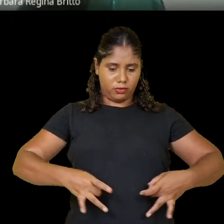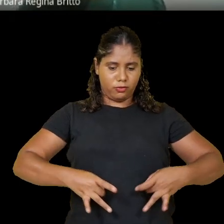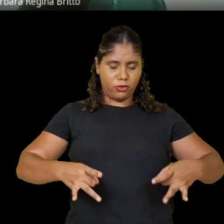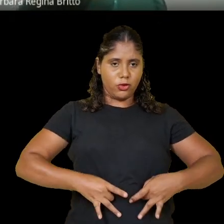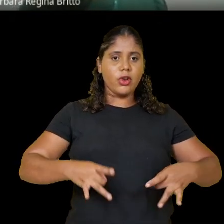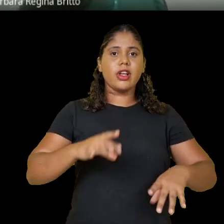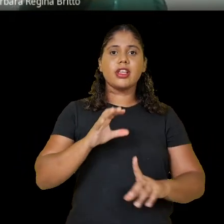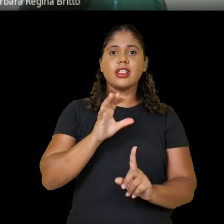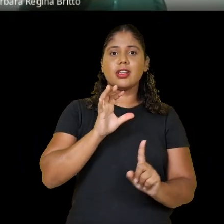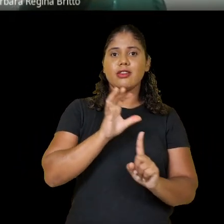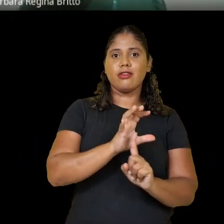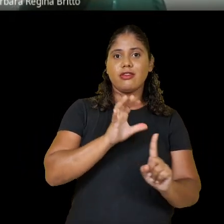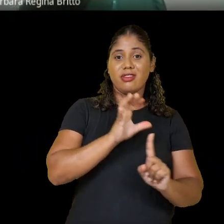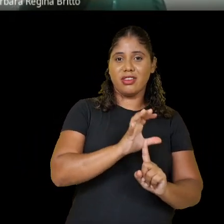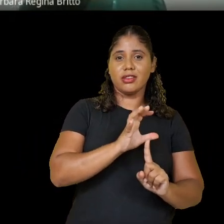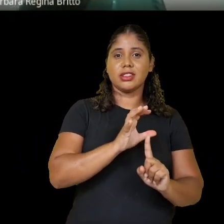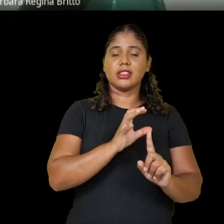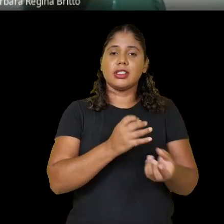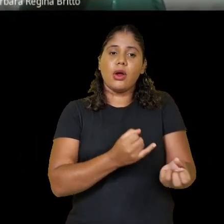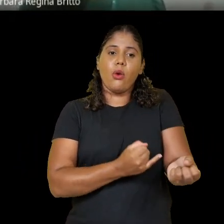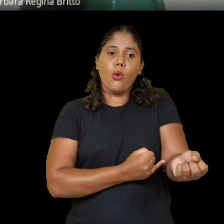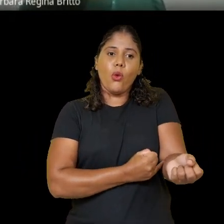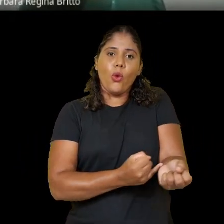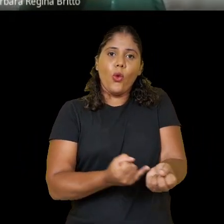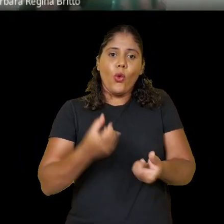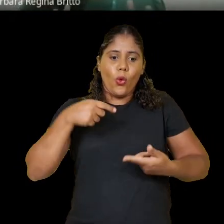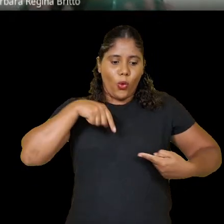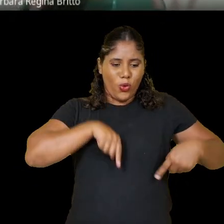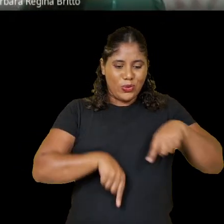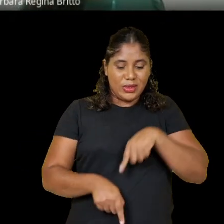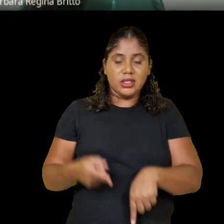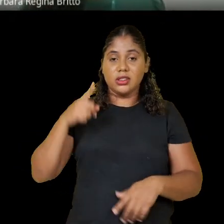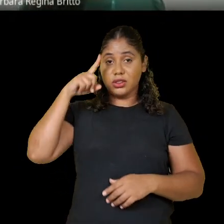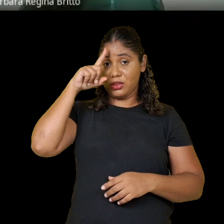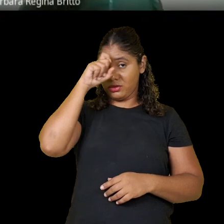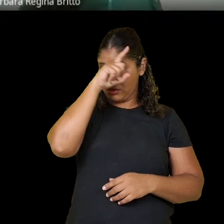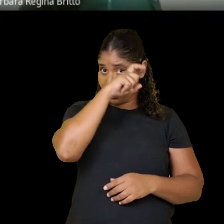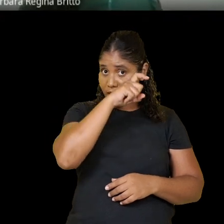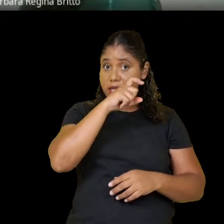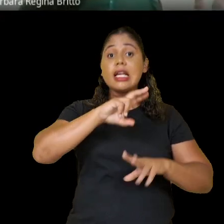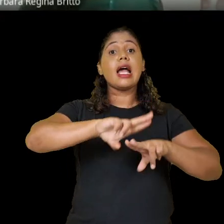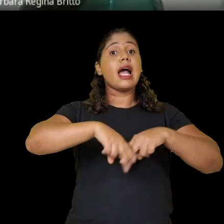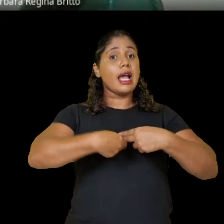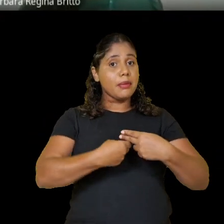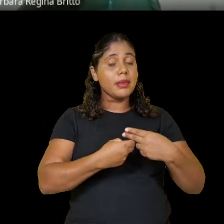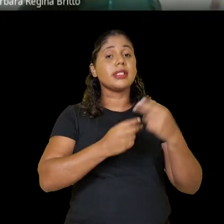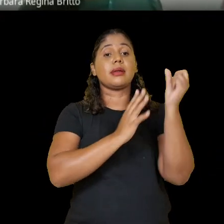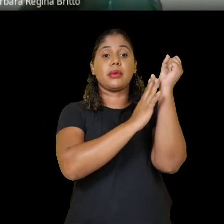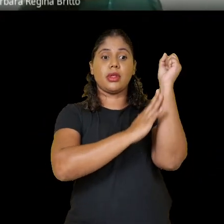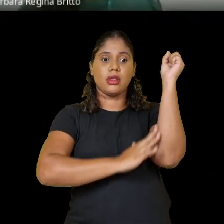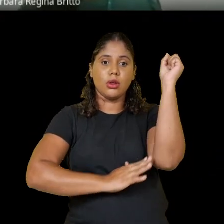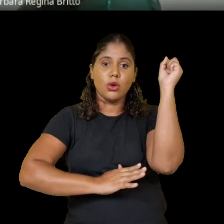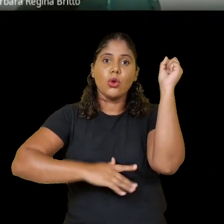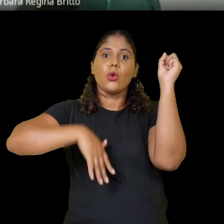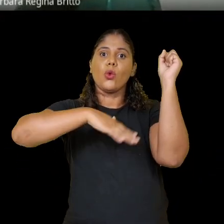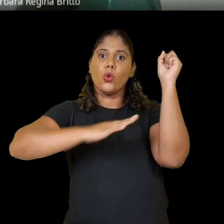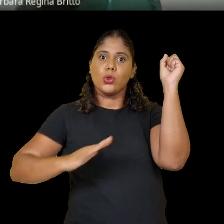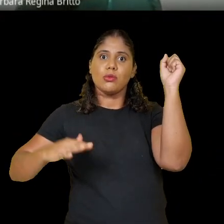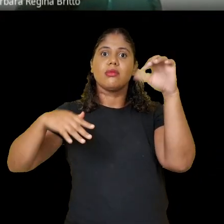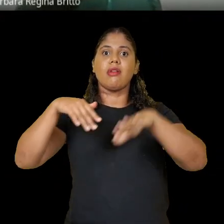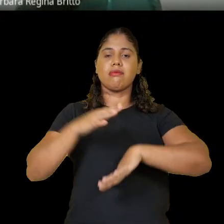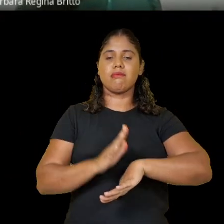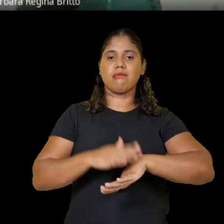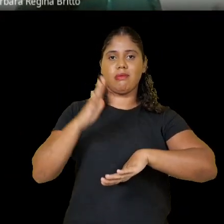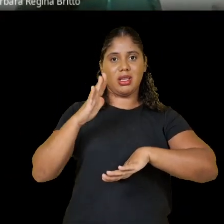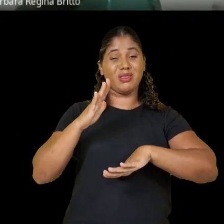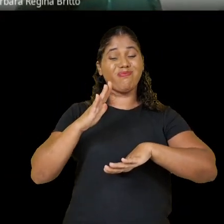isso. Então, a gente vai perceber o aumento desse volume de sangue, volume de plasma. Só que muitas das vezes,